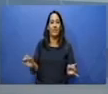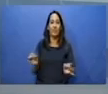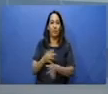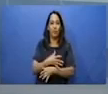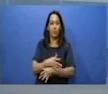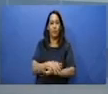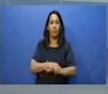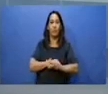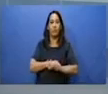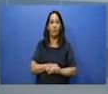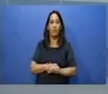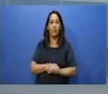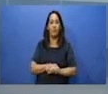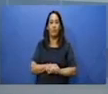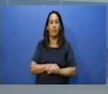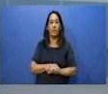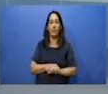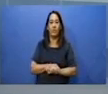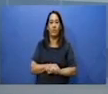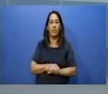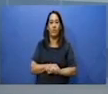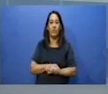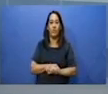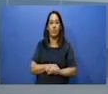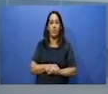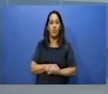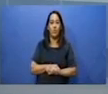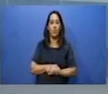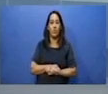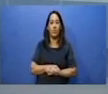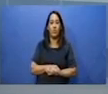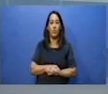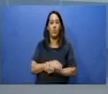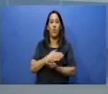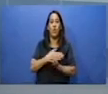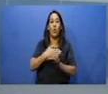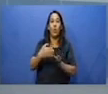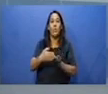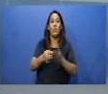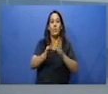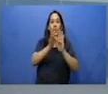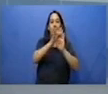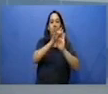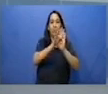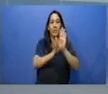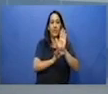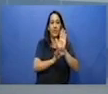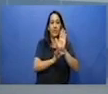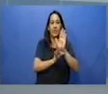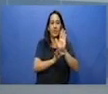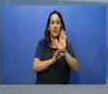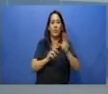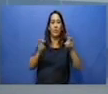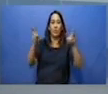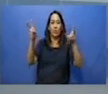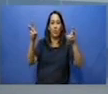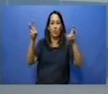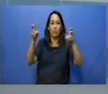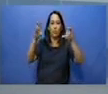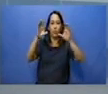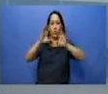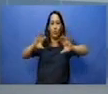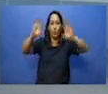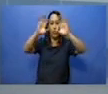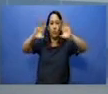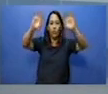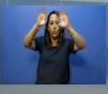Prontinhos? Vamos lá? Vou começar aqui, ó. Lá do título, nuvem de gafanhotos